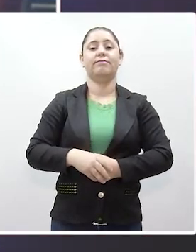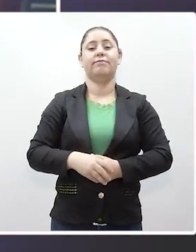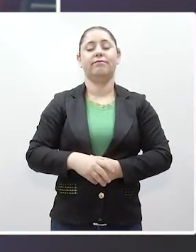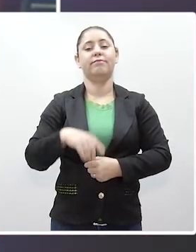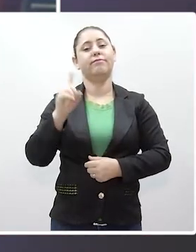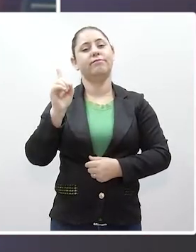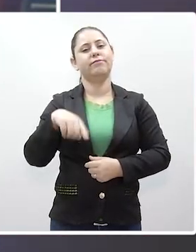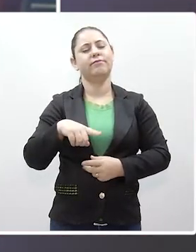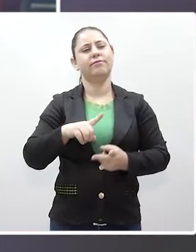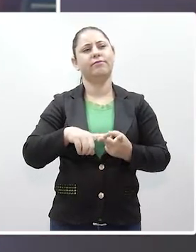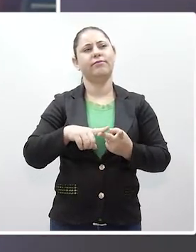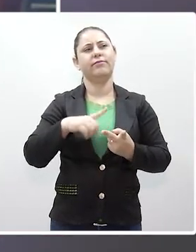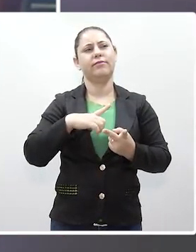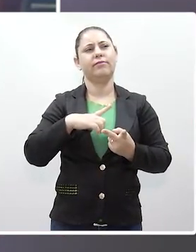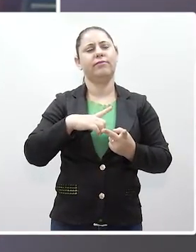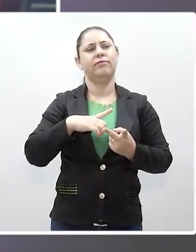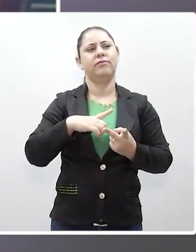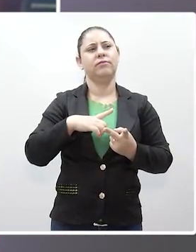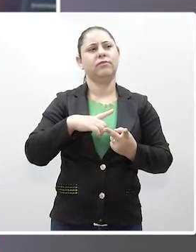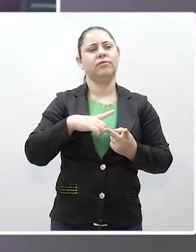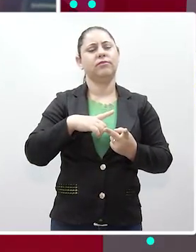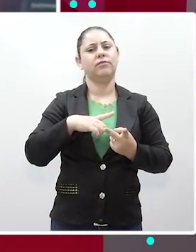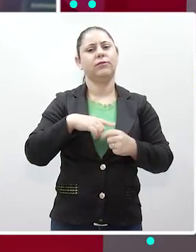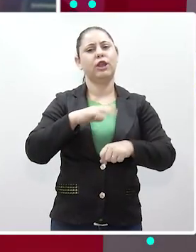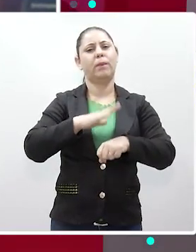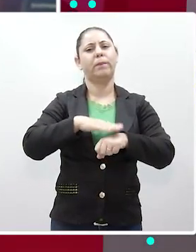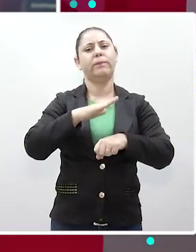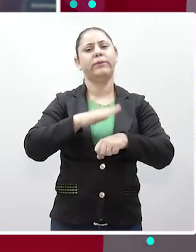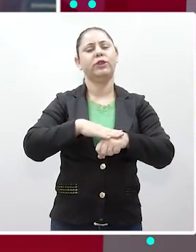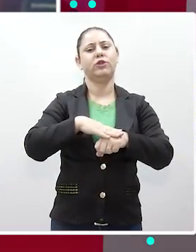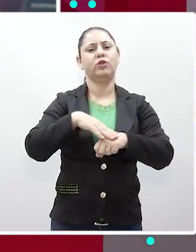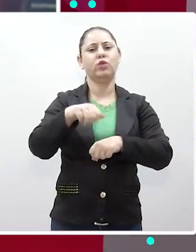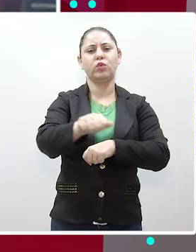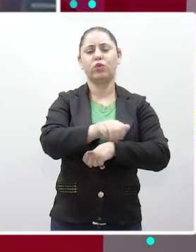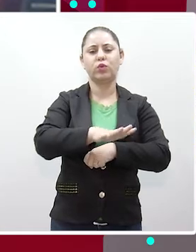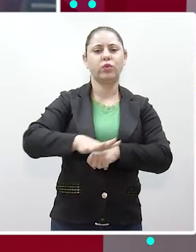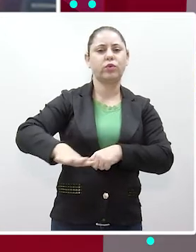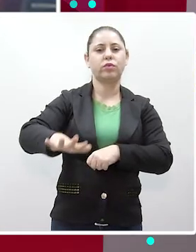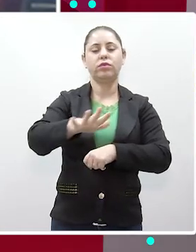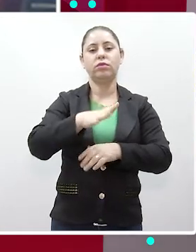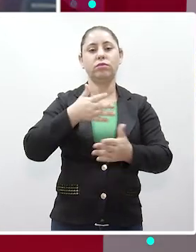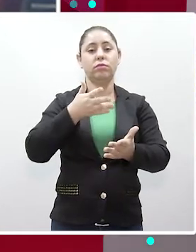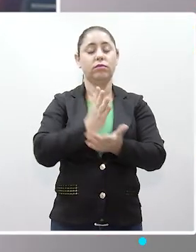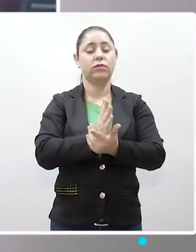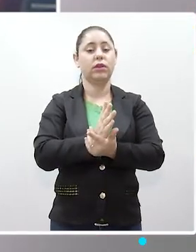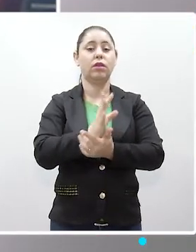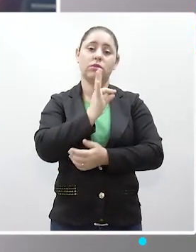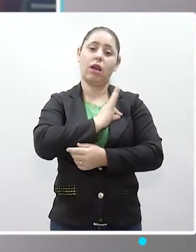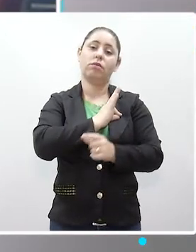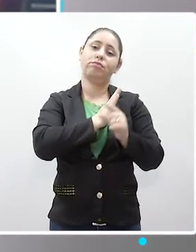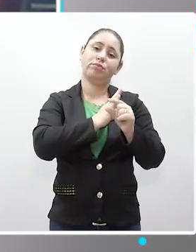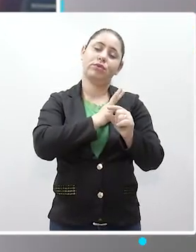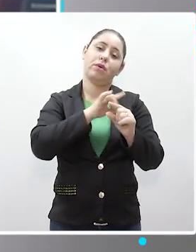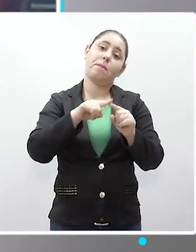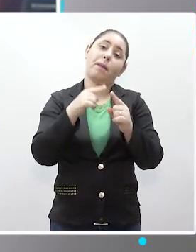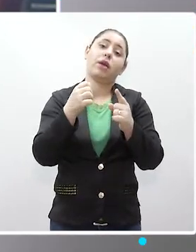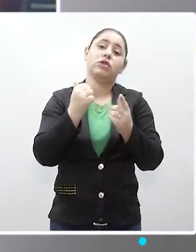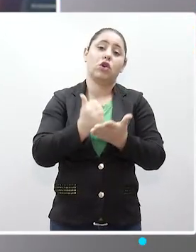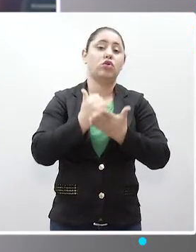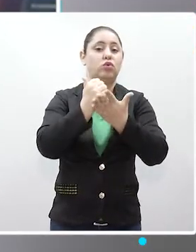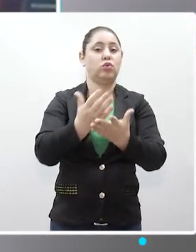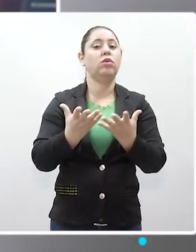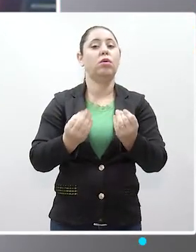positivo. A gente teve um programa social aprovado aqui no estado, né? Embora um valor modesto, ele